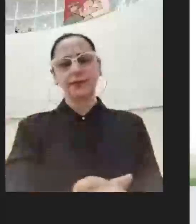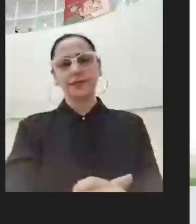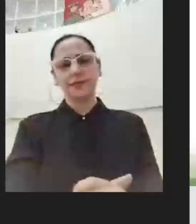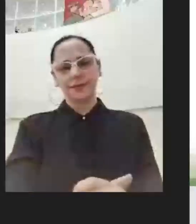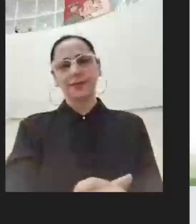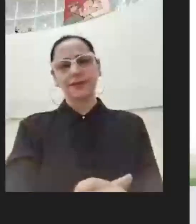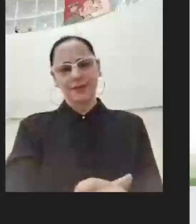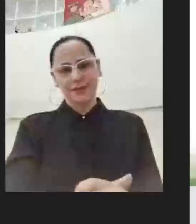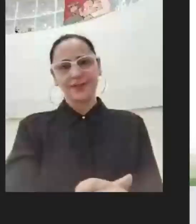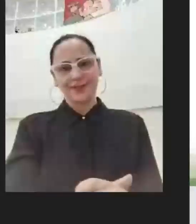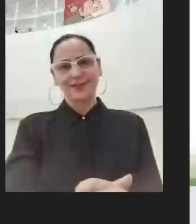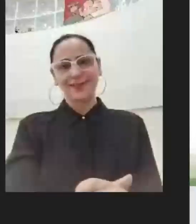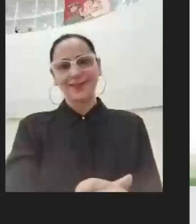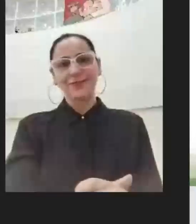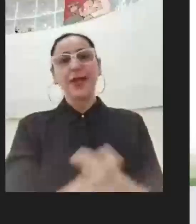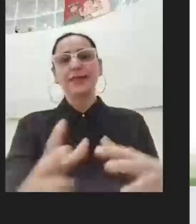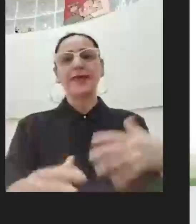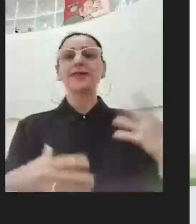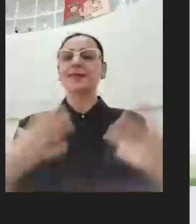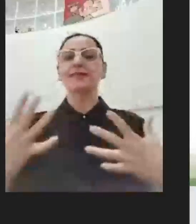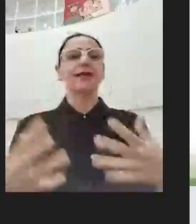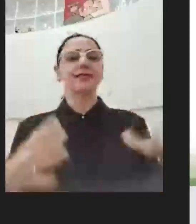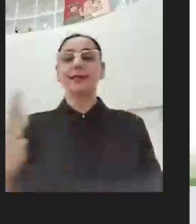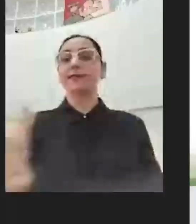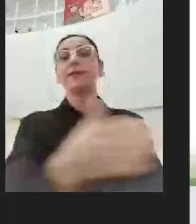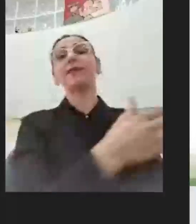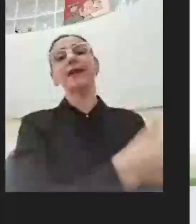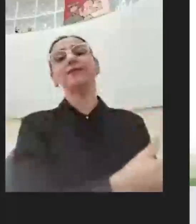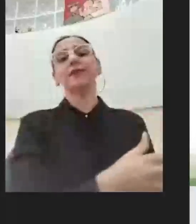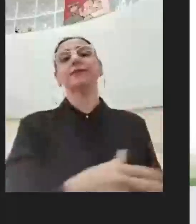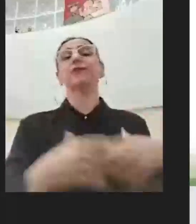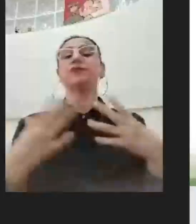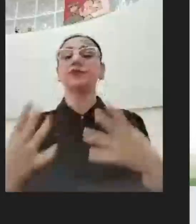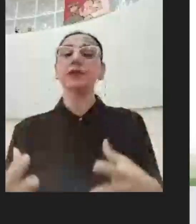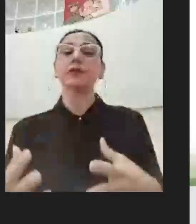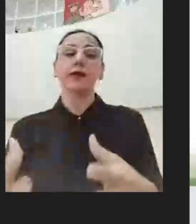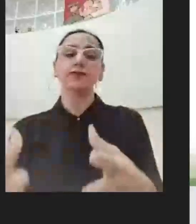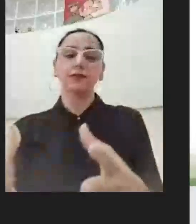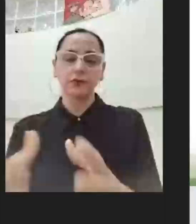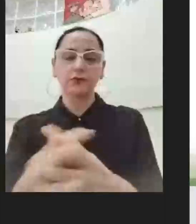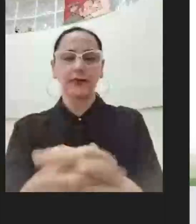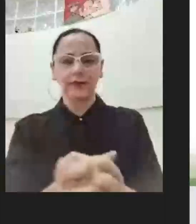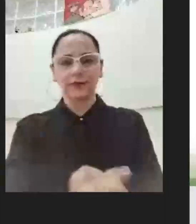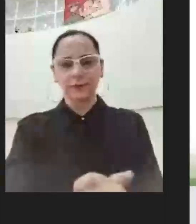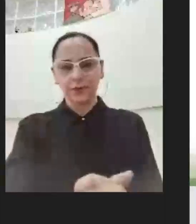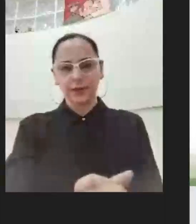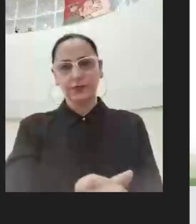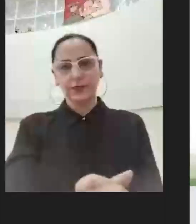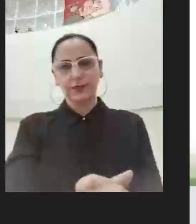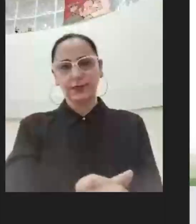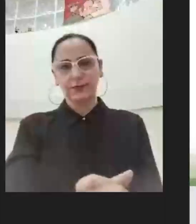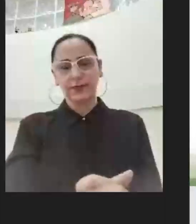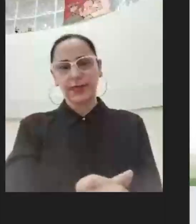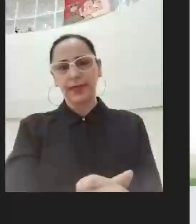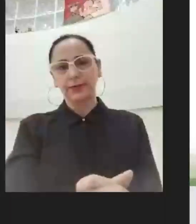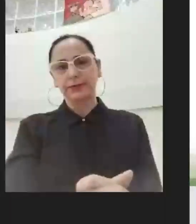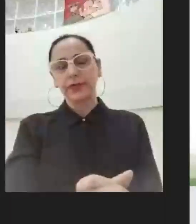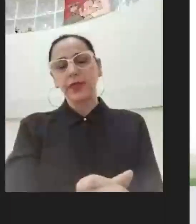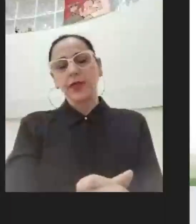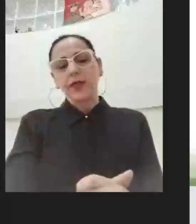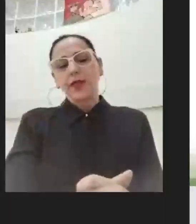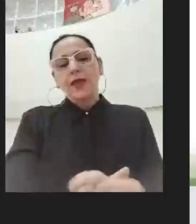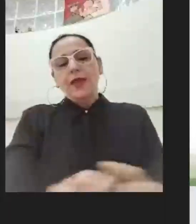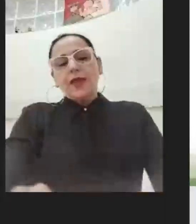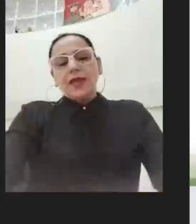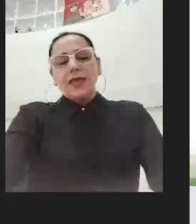até 7 anos de idade? Entendeu? Na necessidade, elas amamentavam ali, mas tinham as dificuldades também do aleitamento